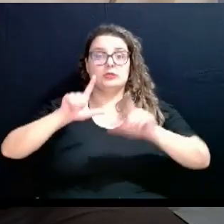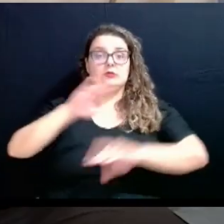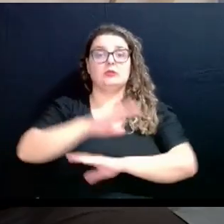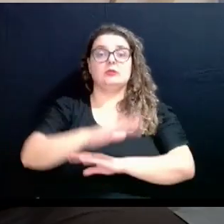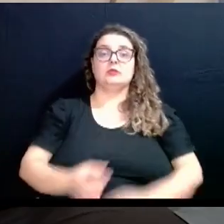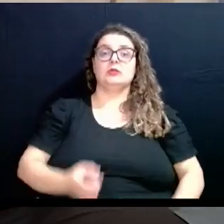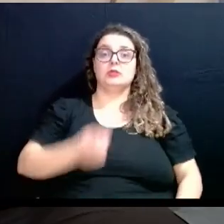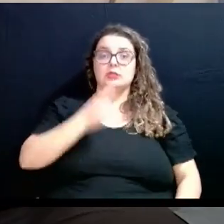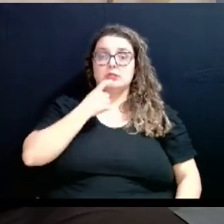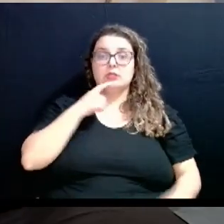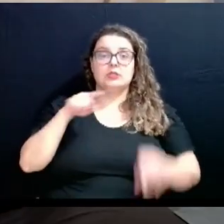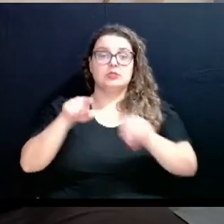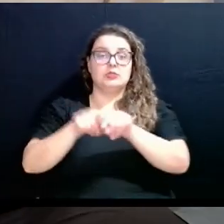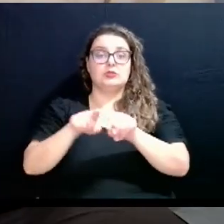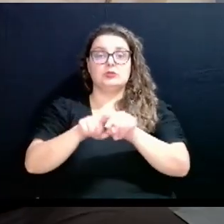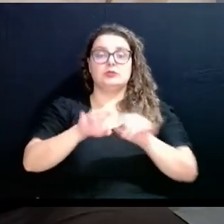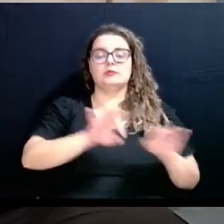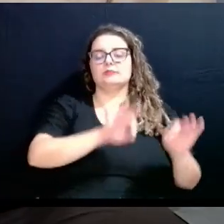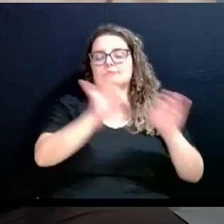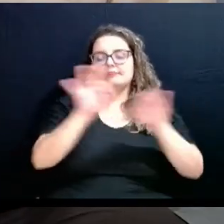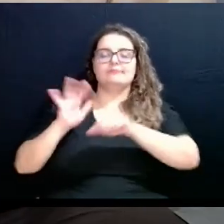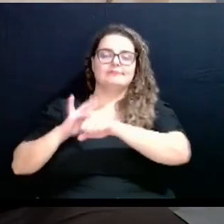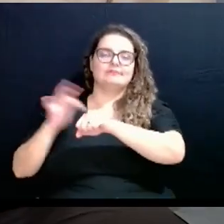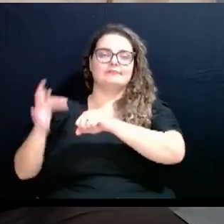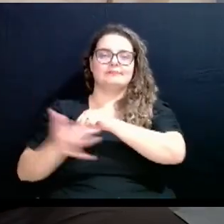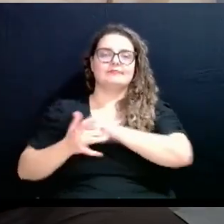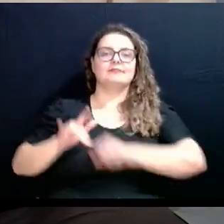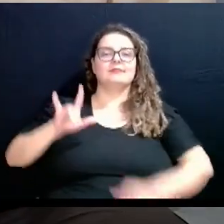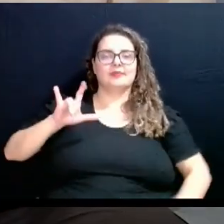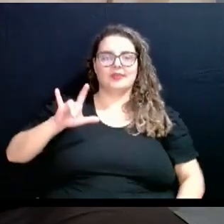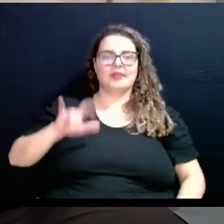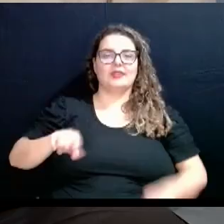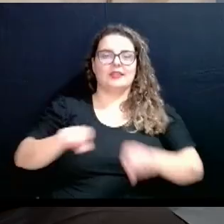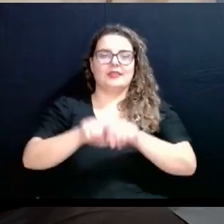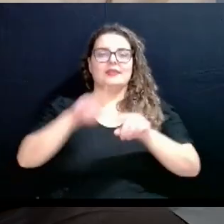YouTube TV Câmara Campinas e também de nos seguir nas redes sociais no